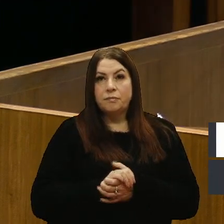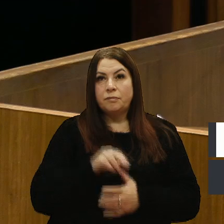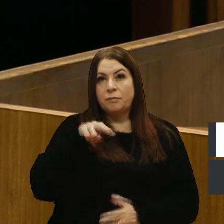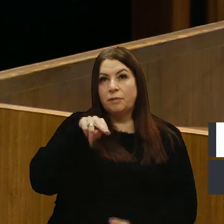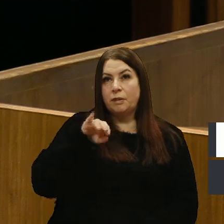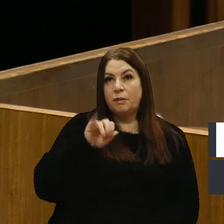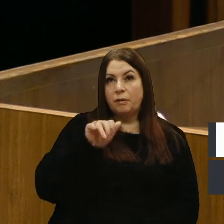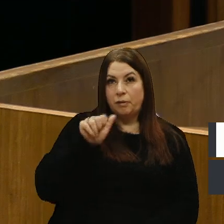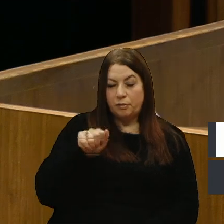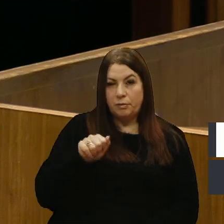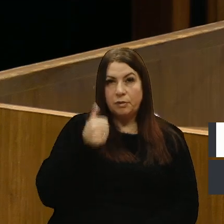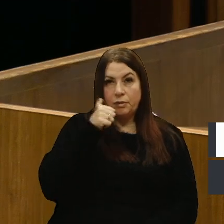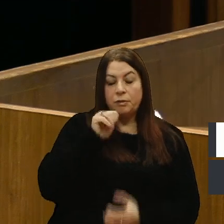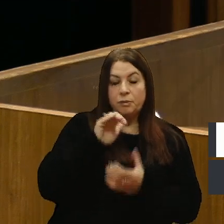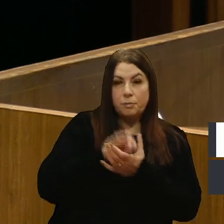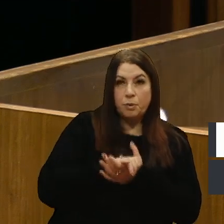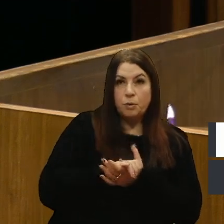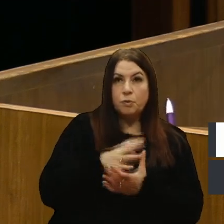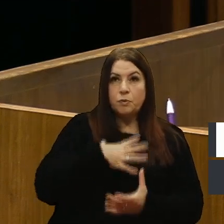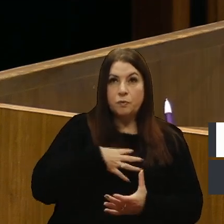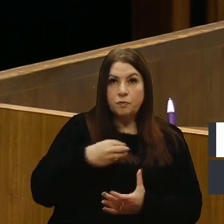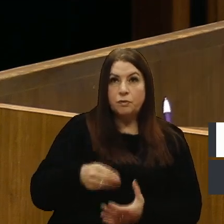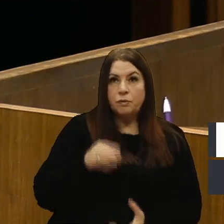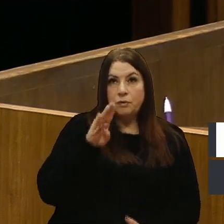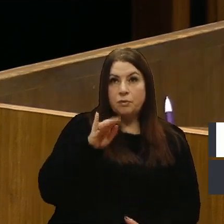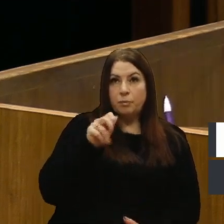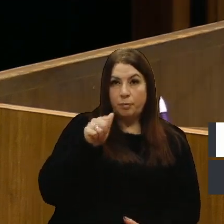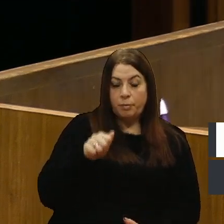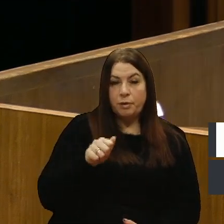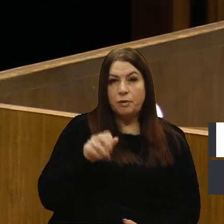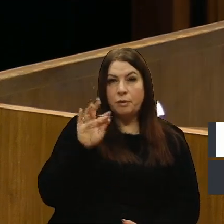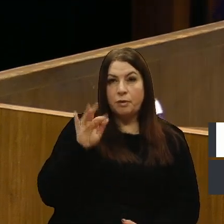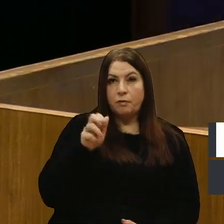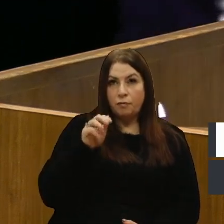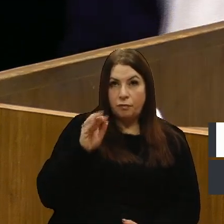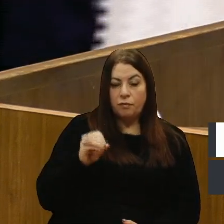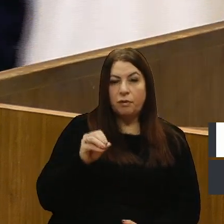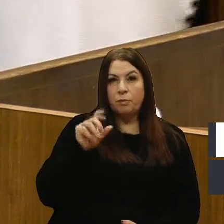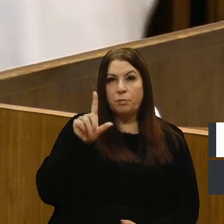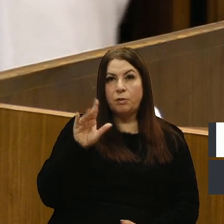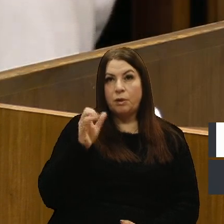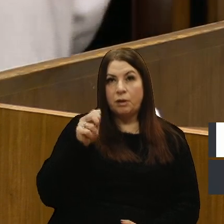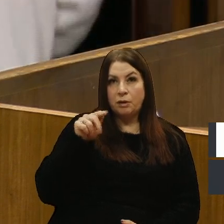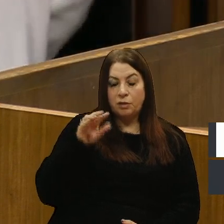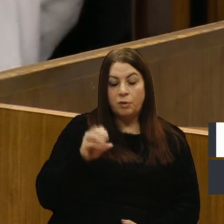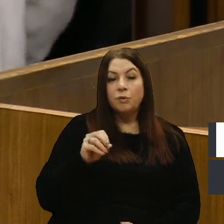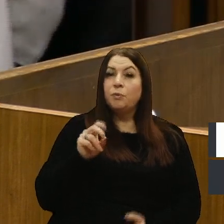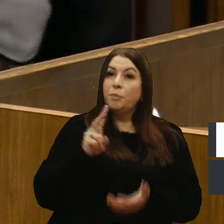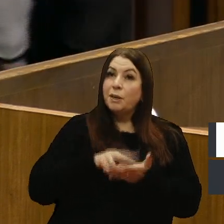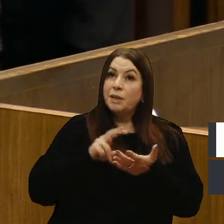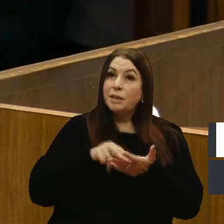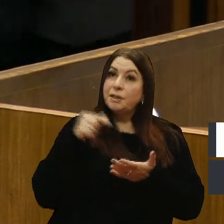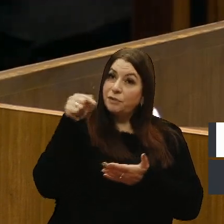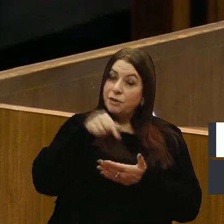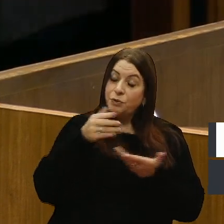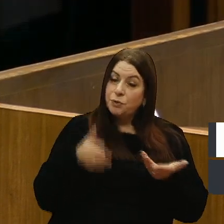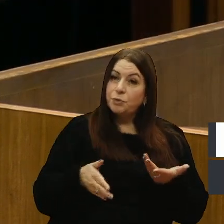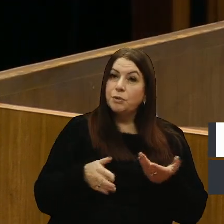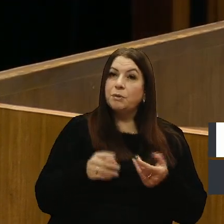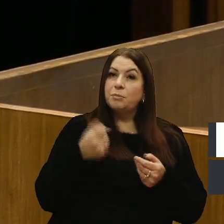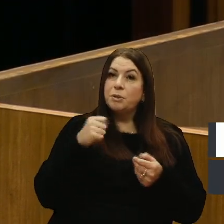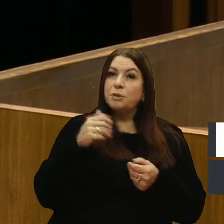Neuza Hesler, a esposa, aos filhos, ao Bira, Fábio, Leandro. Quero dizer da alegria de ter vocês aqui e